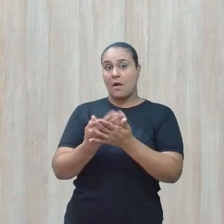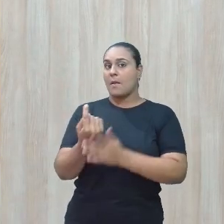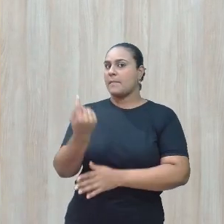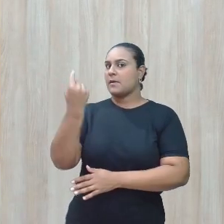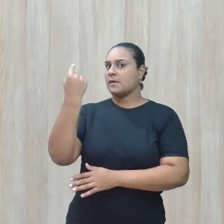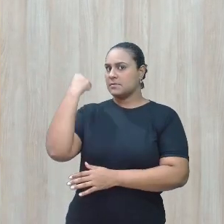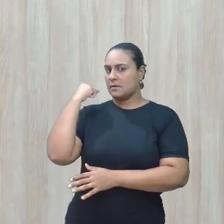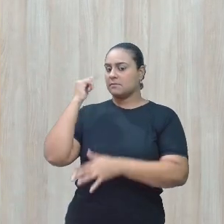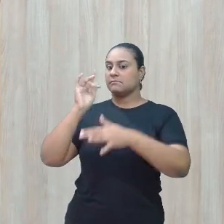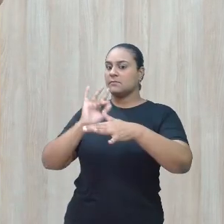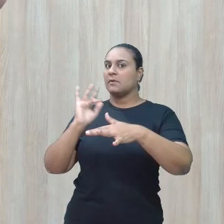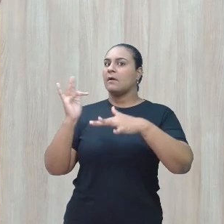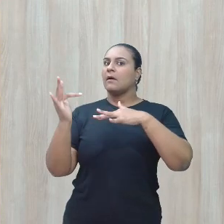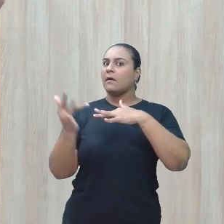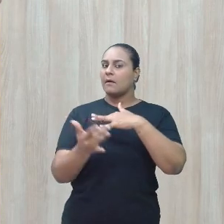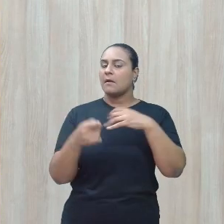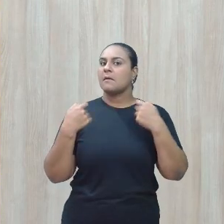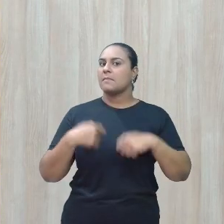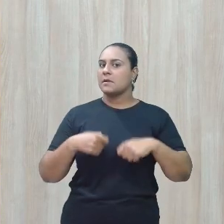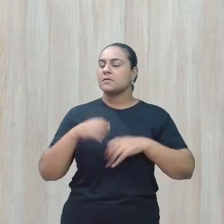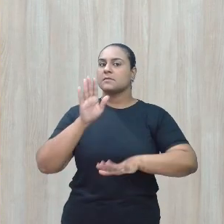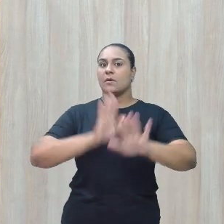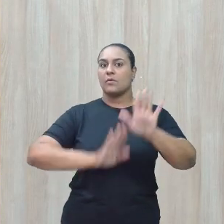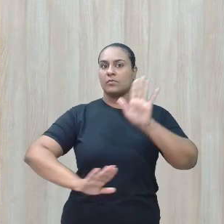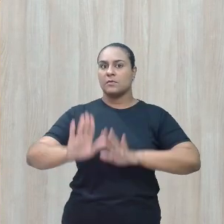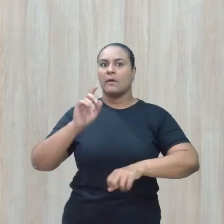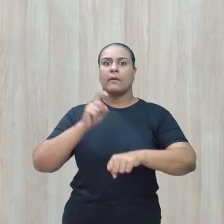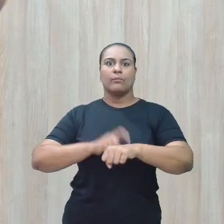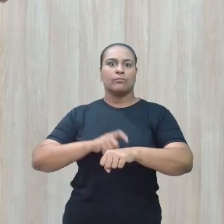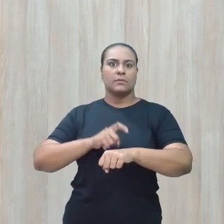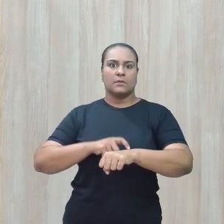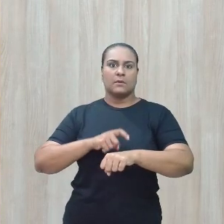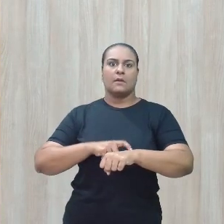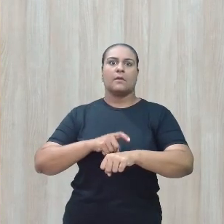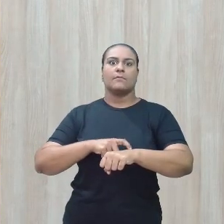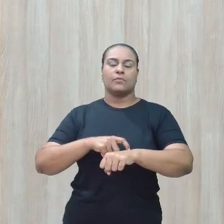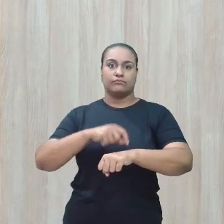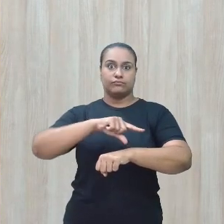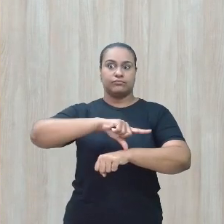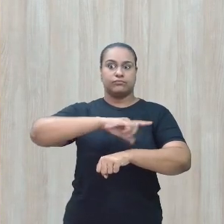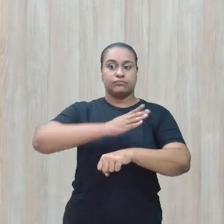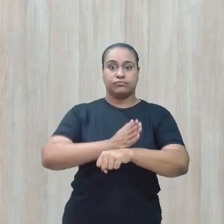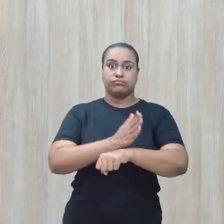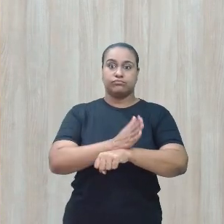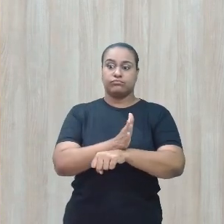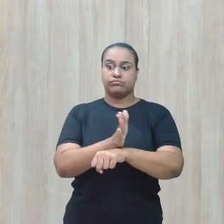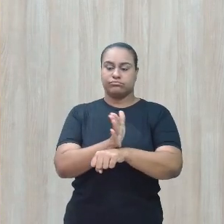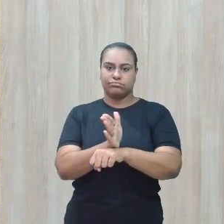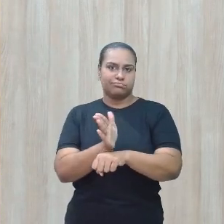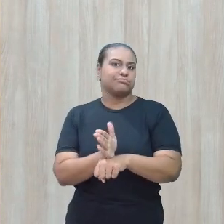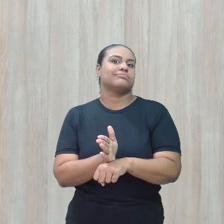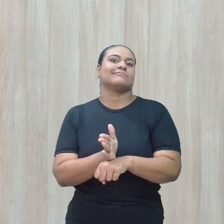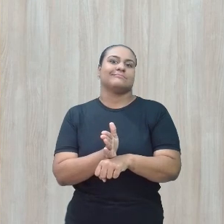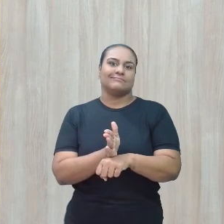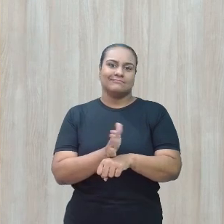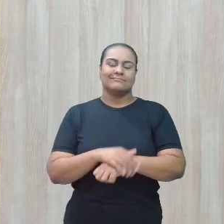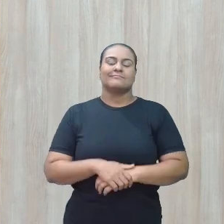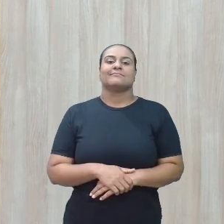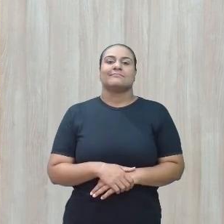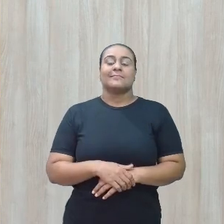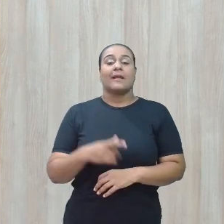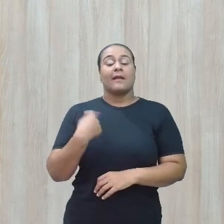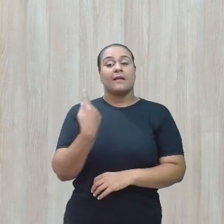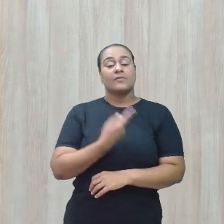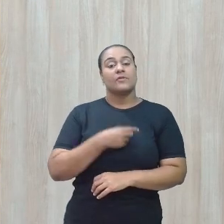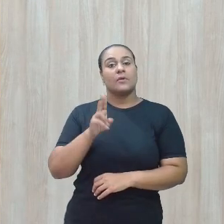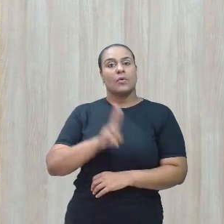redes sociais é preciso ter bastante cuidado com o tempo que a gente passa improdutivo na internet, né? Que a gente utilize a rede